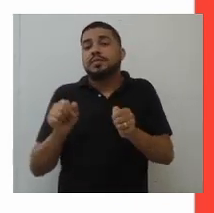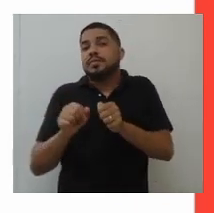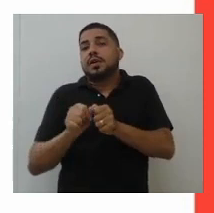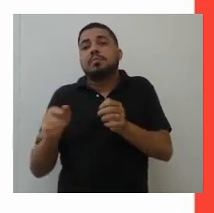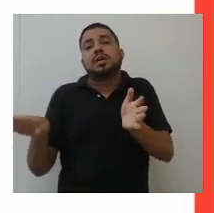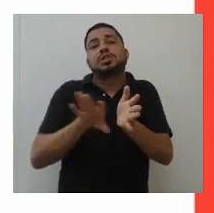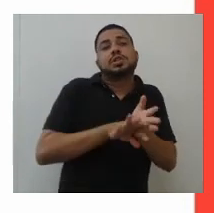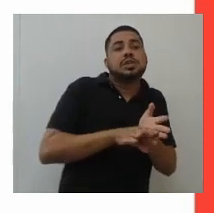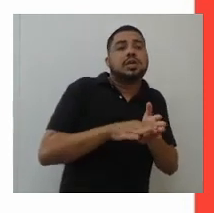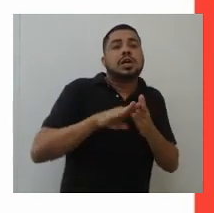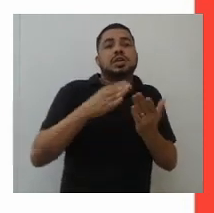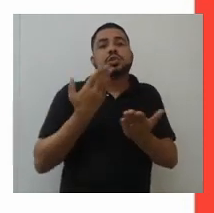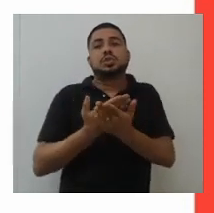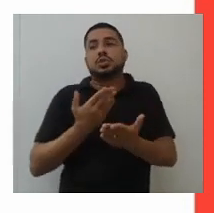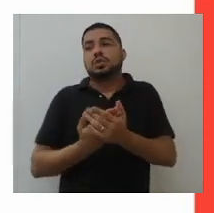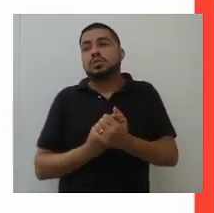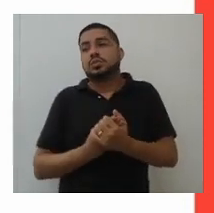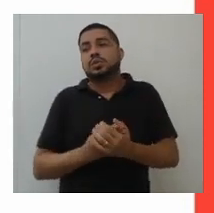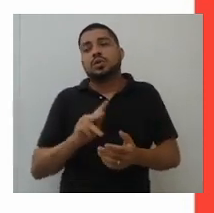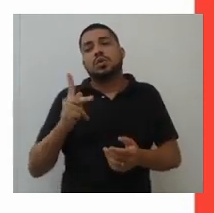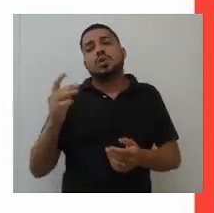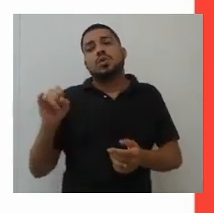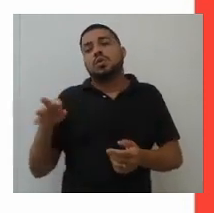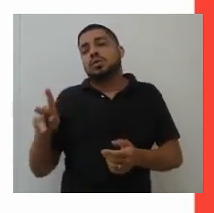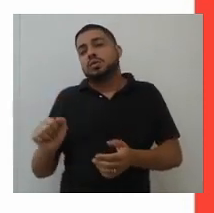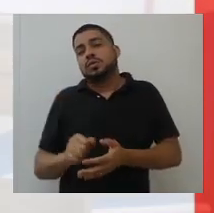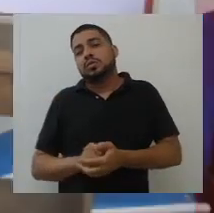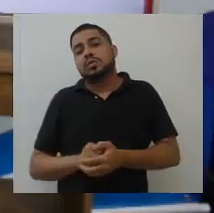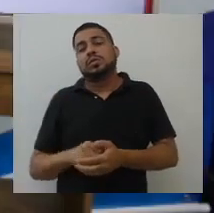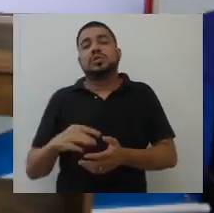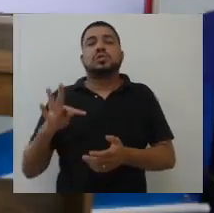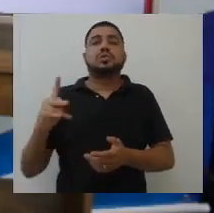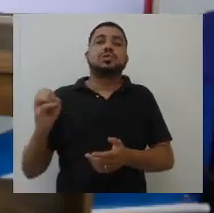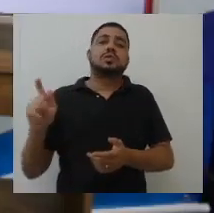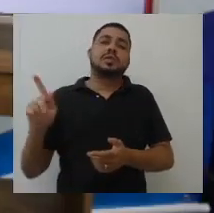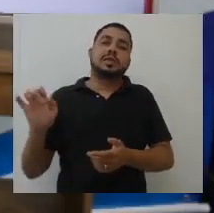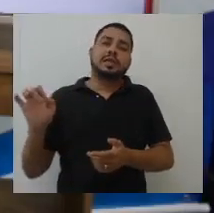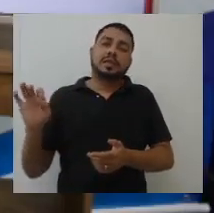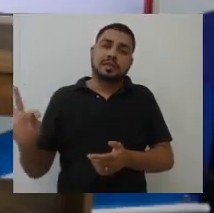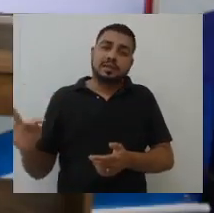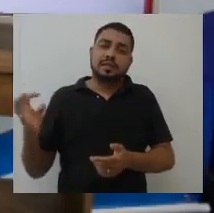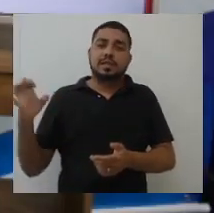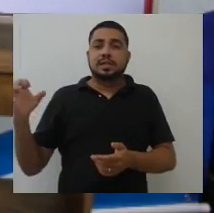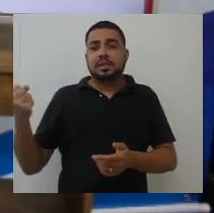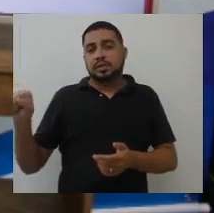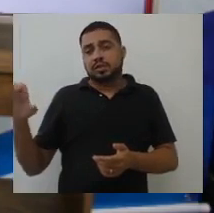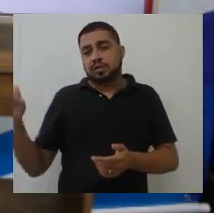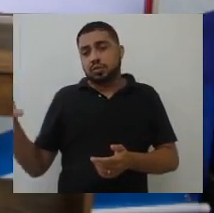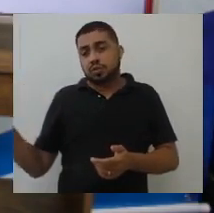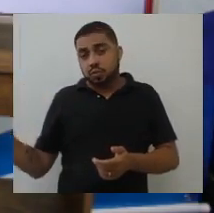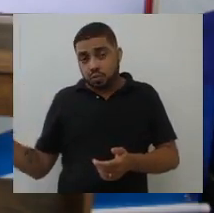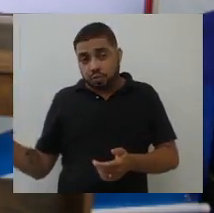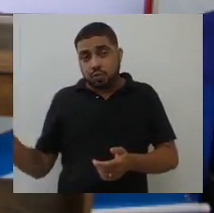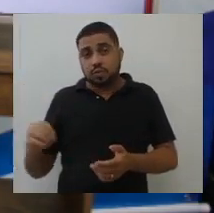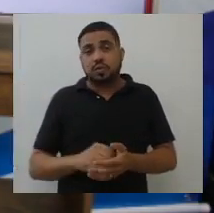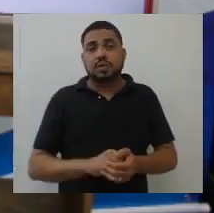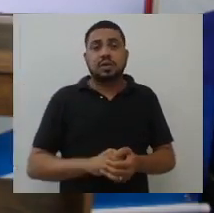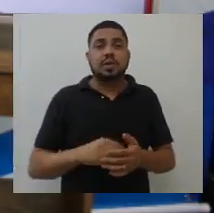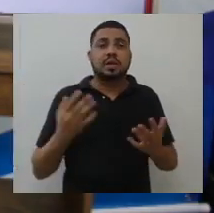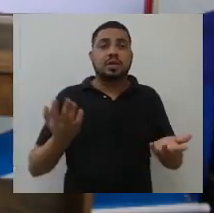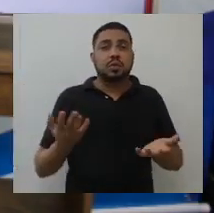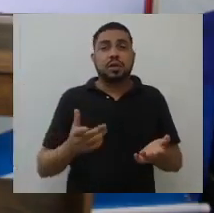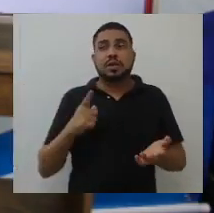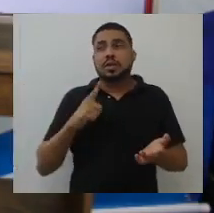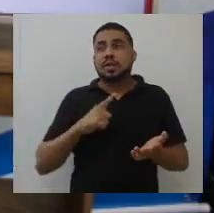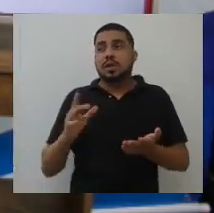a escola? How do you do to get to school? Or what do you do? Cortando agora, acho que a produção, a gente tem